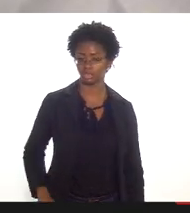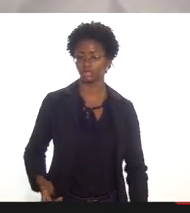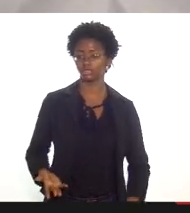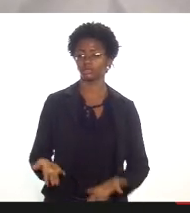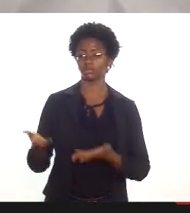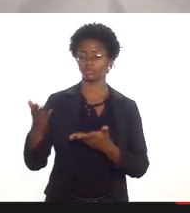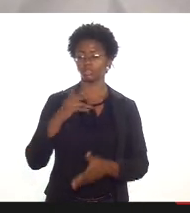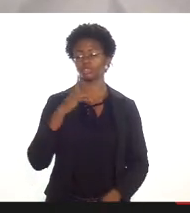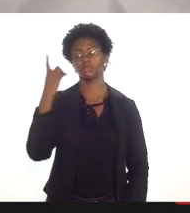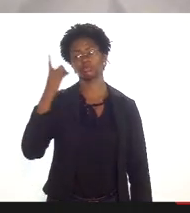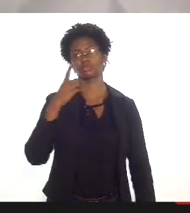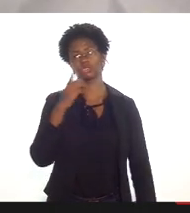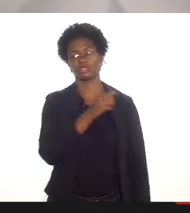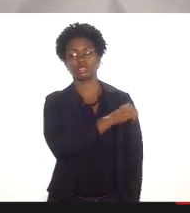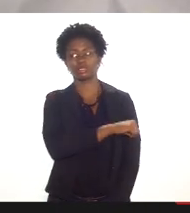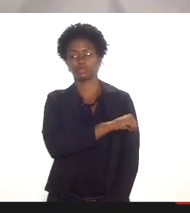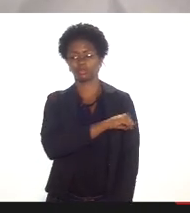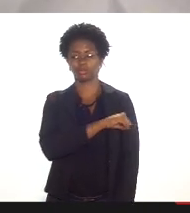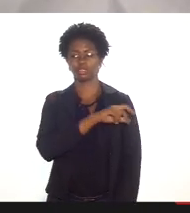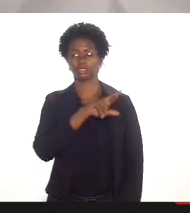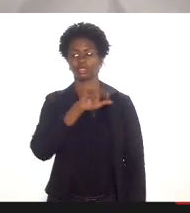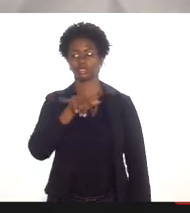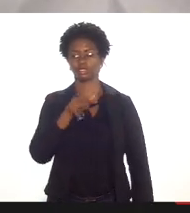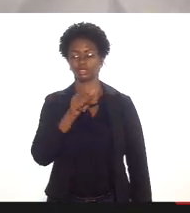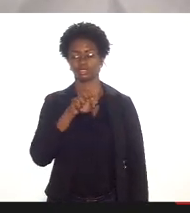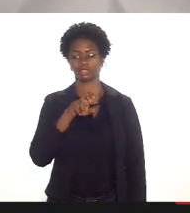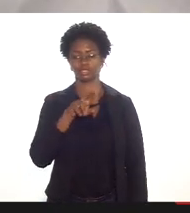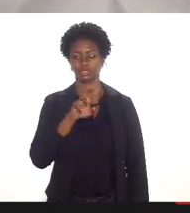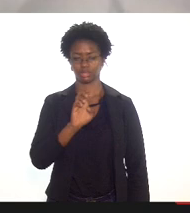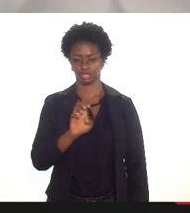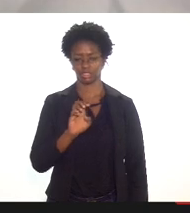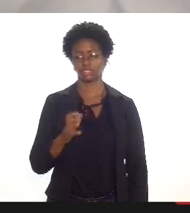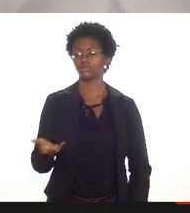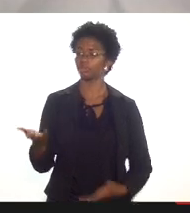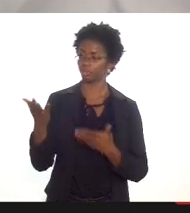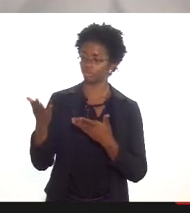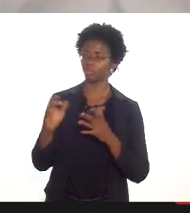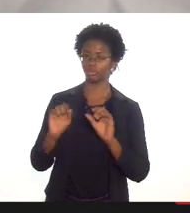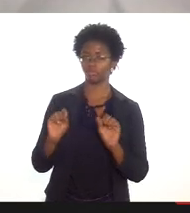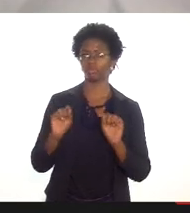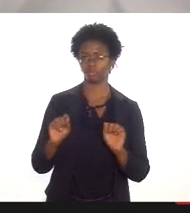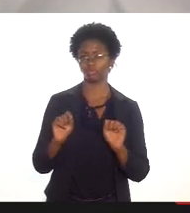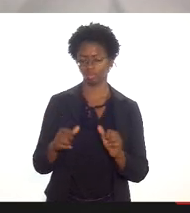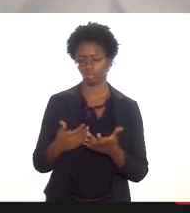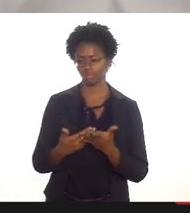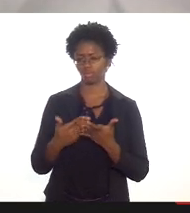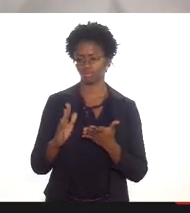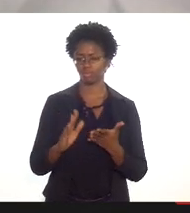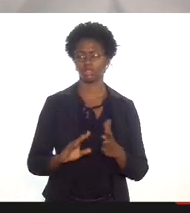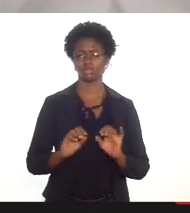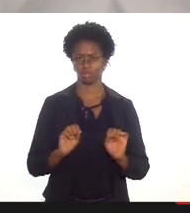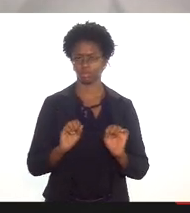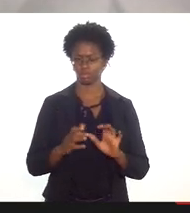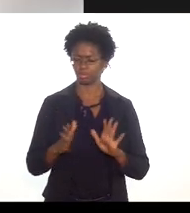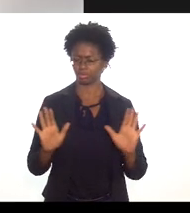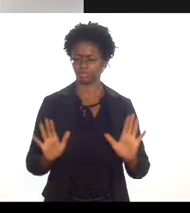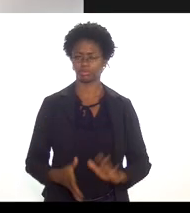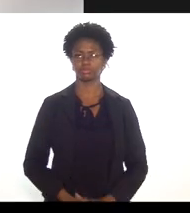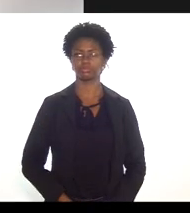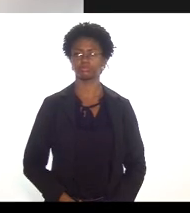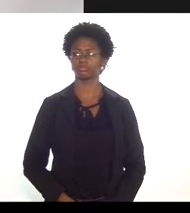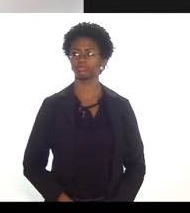audiência para a deputada enfermeira Rejane. Deputada Rejane, para suas considerações iniciais, por favor.